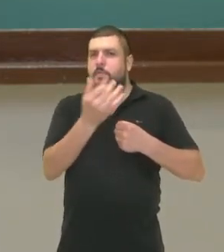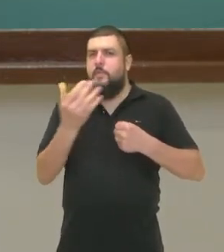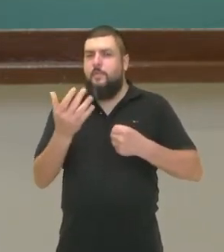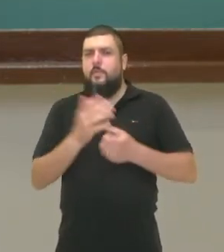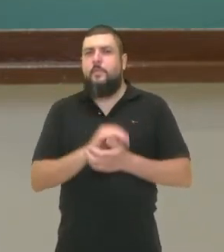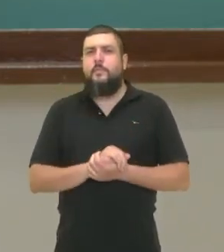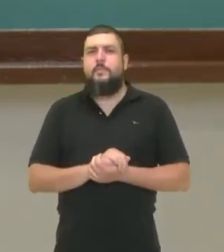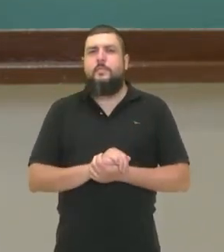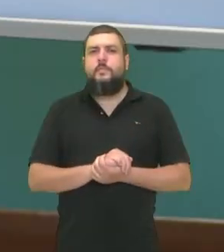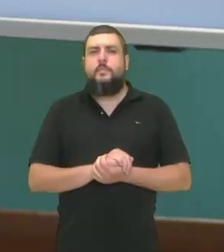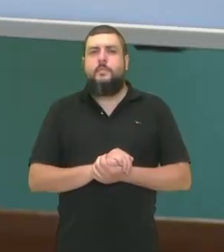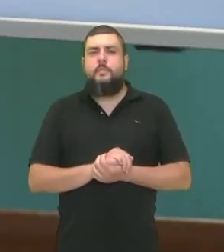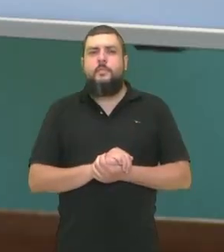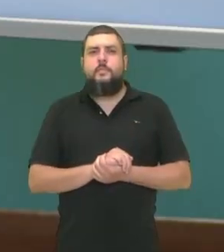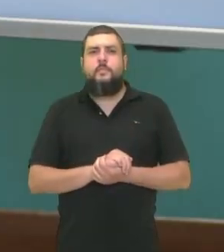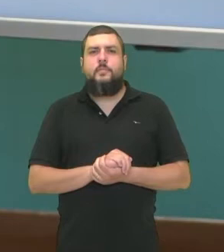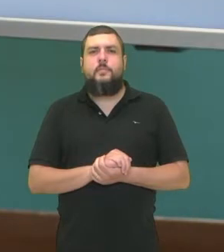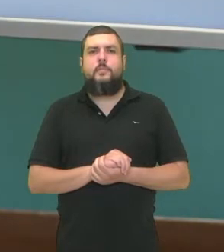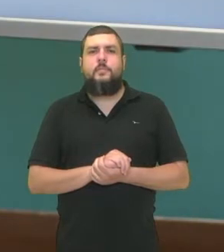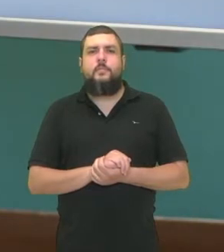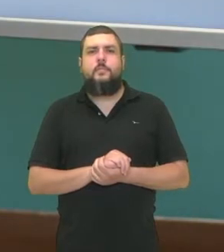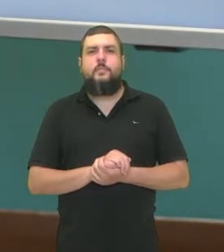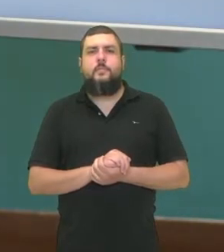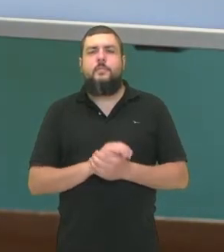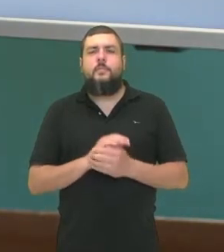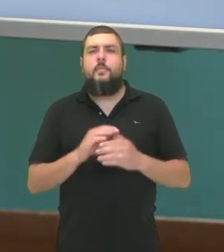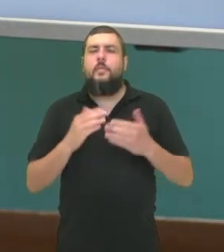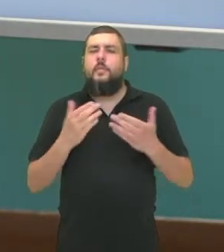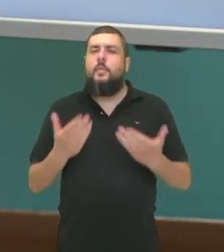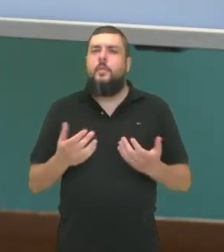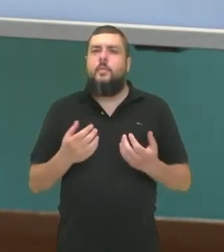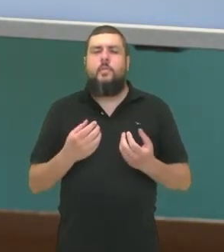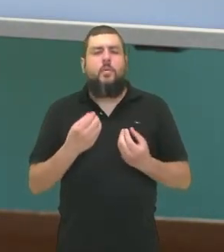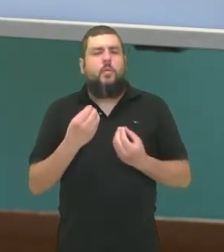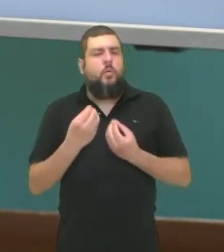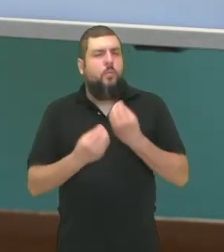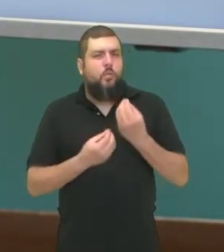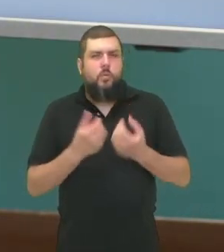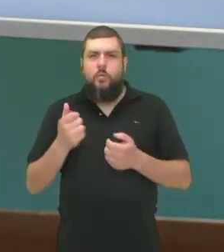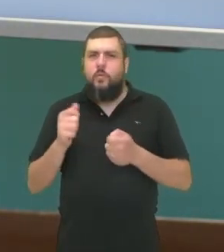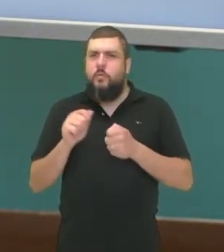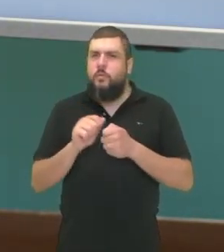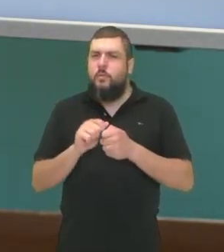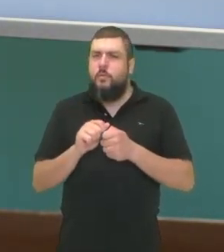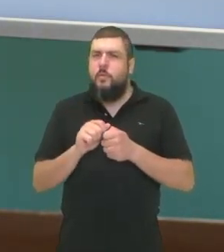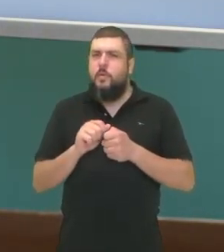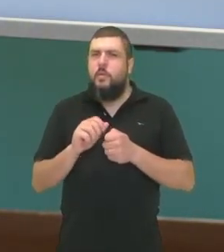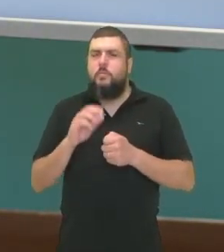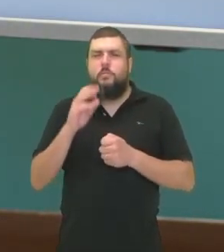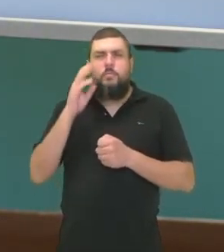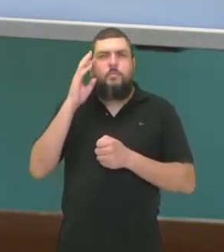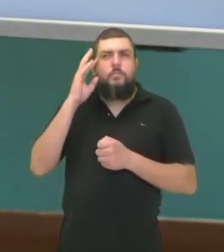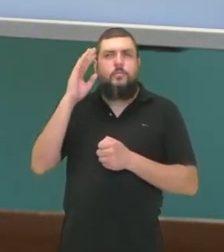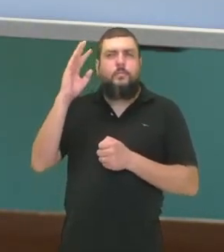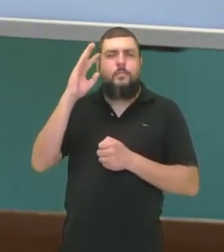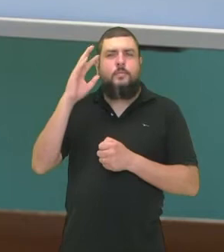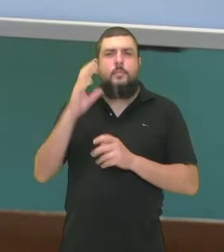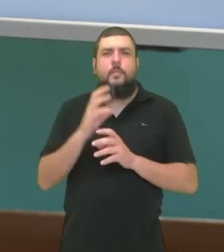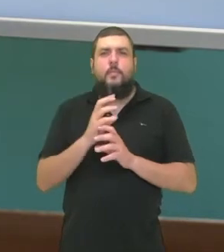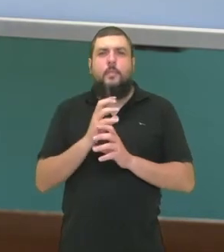me acompanhem, olha só. Então, como que você faria, para estimar ou calcular um valor